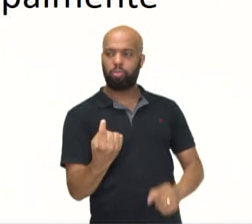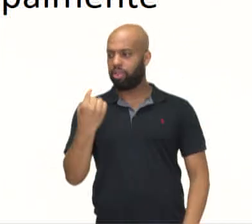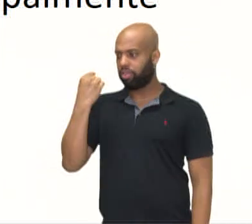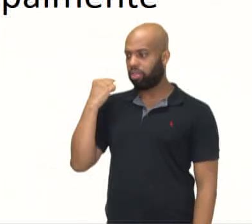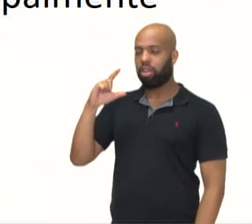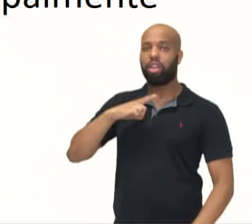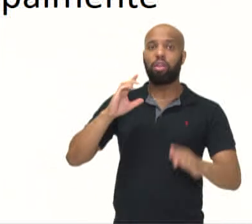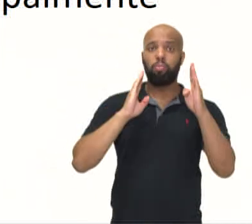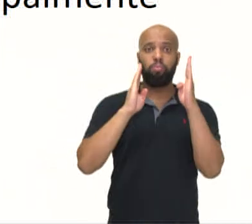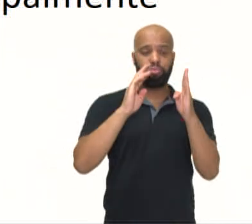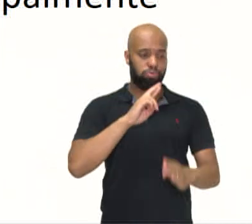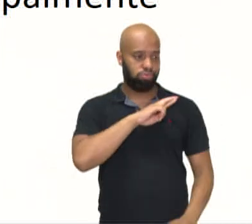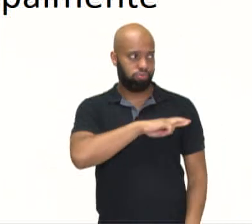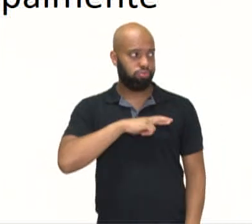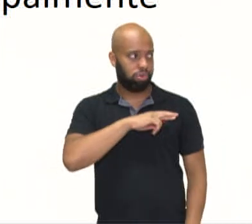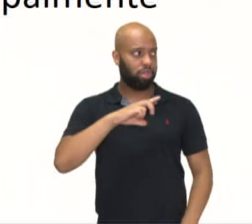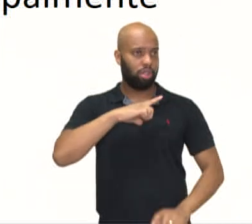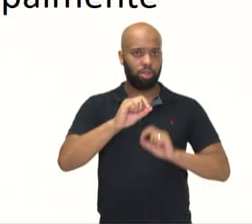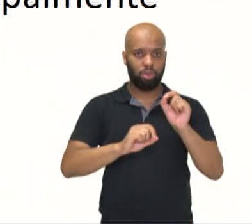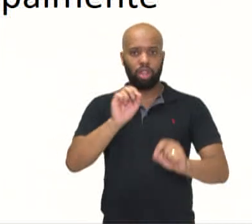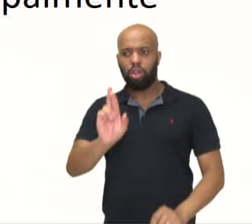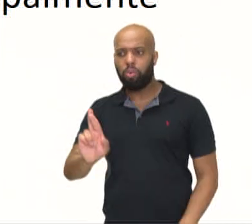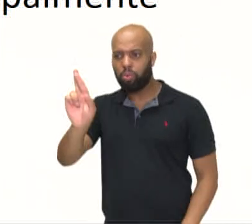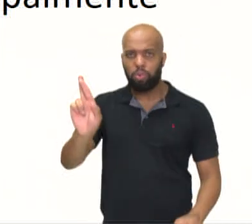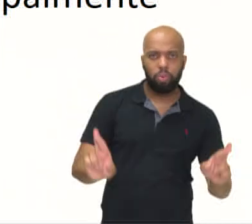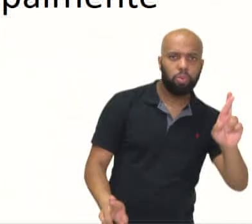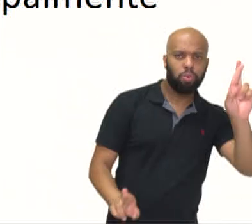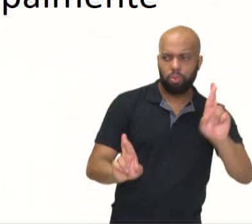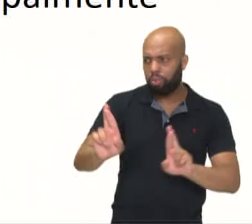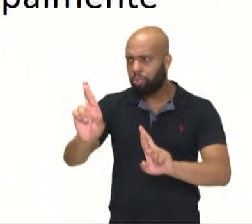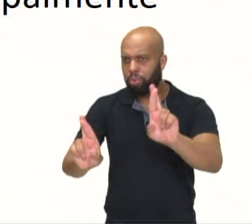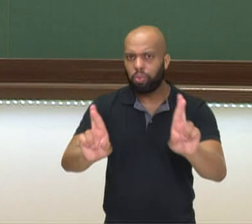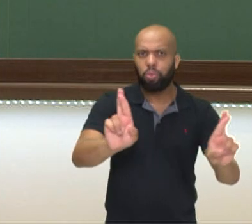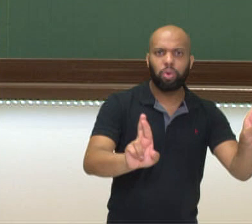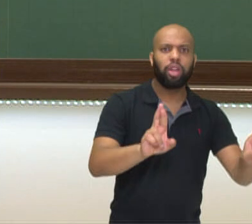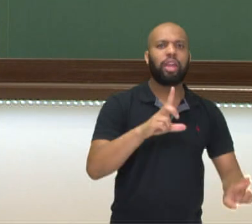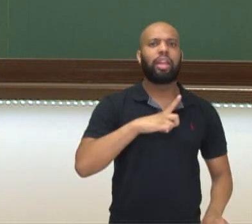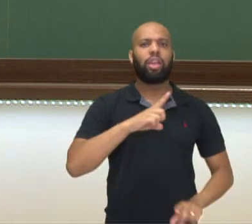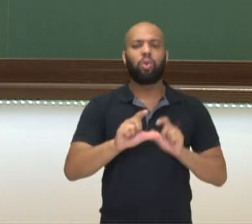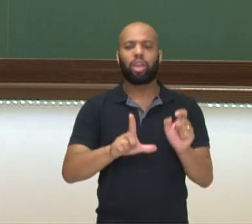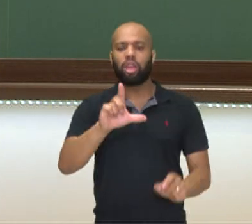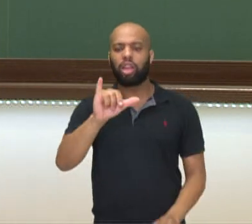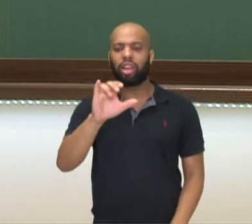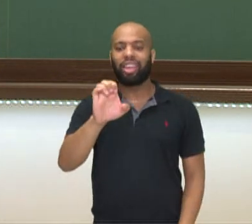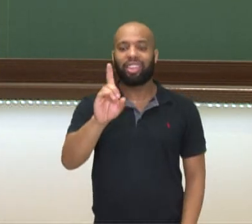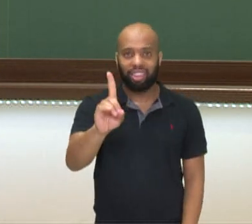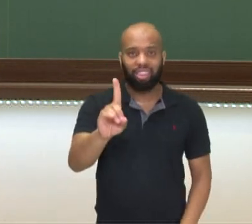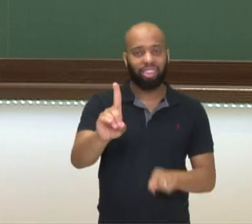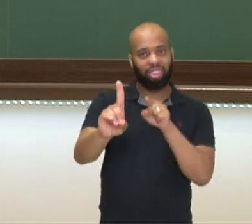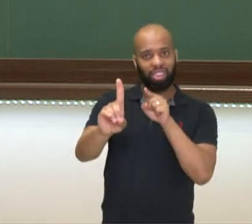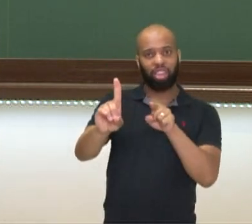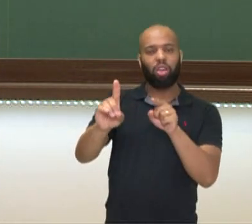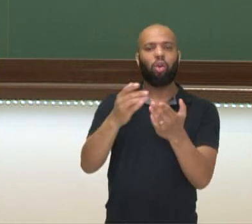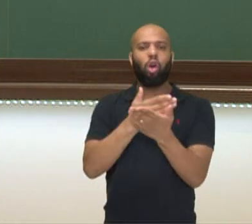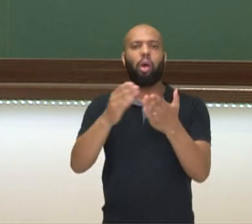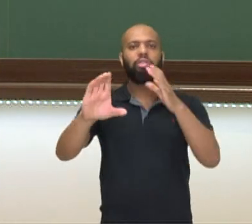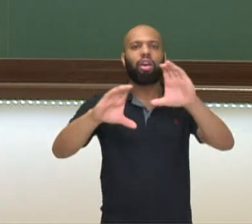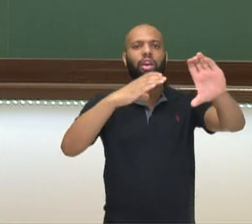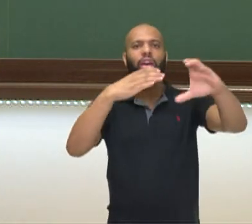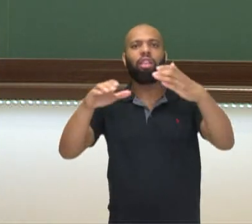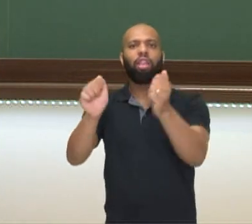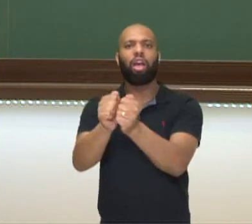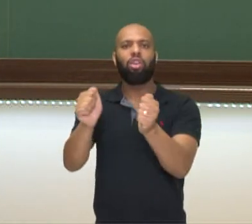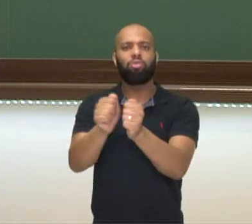Durante o romantismo se tornam frequentes as representações vocais, como, por exemplo, os lieds. Então, as pessoas começam a cantar junto